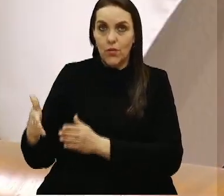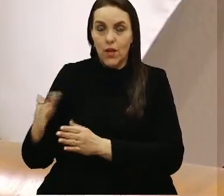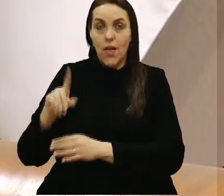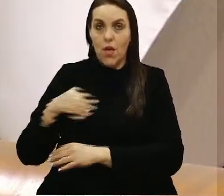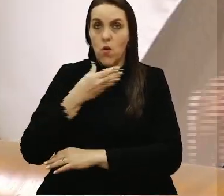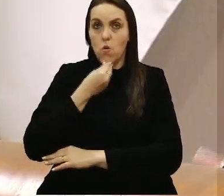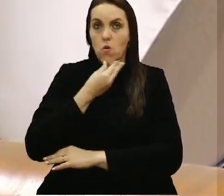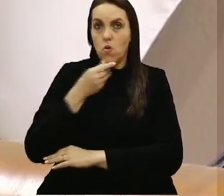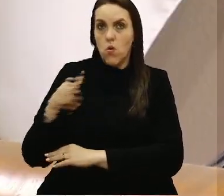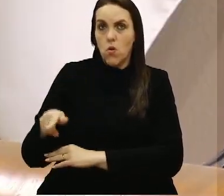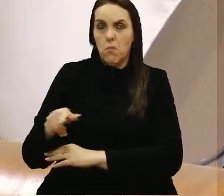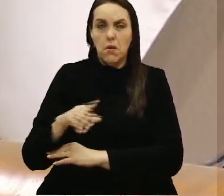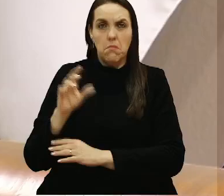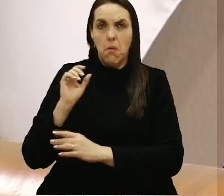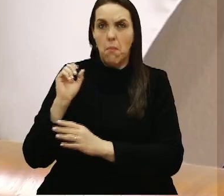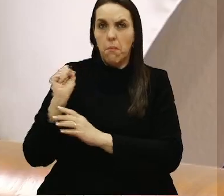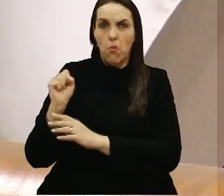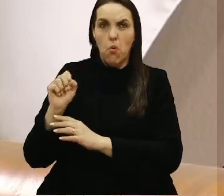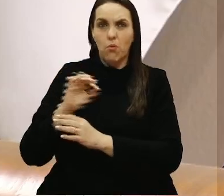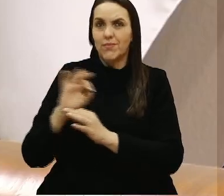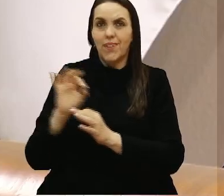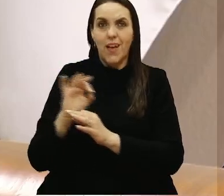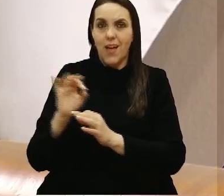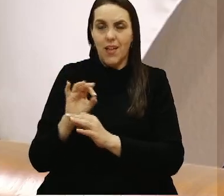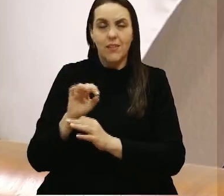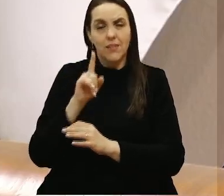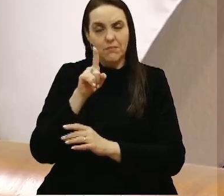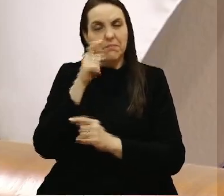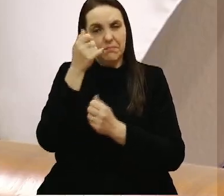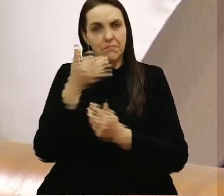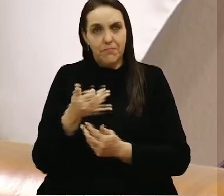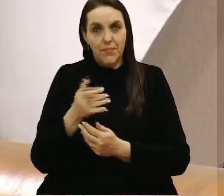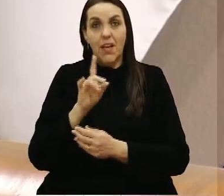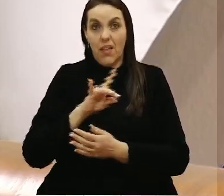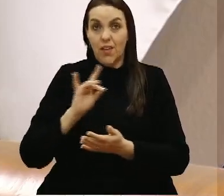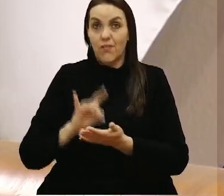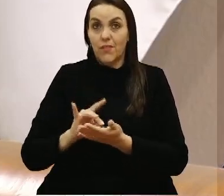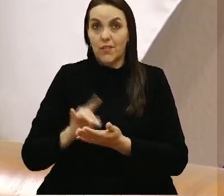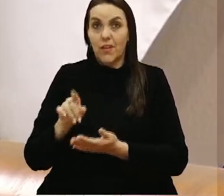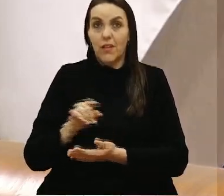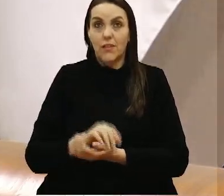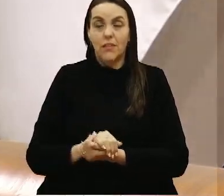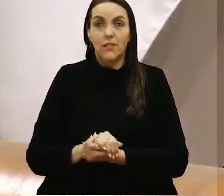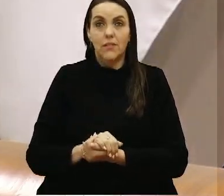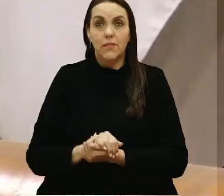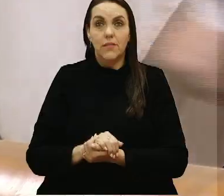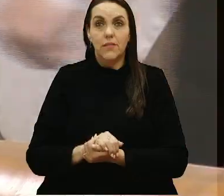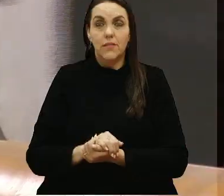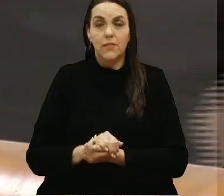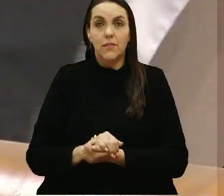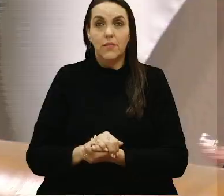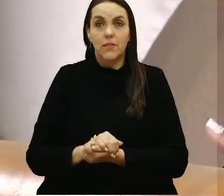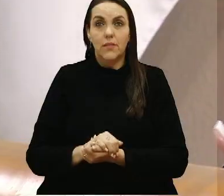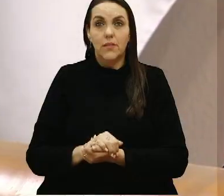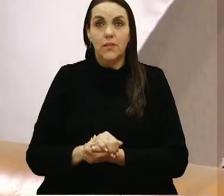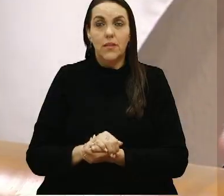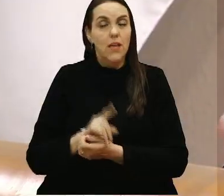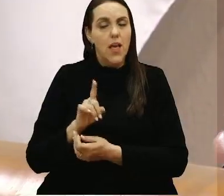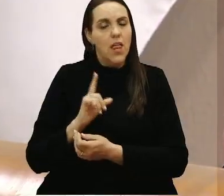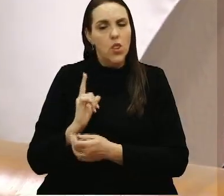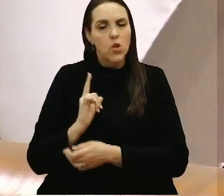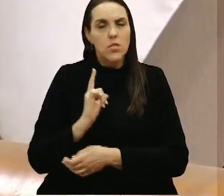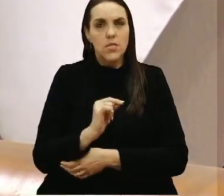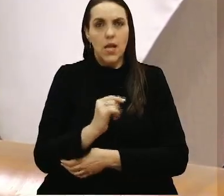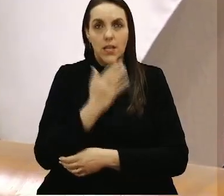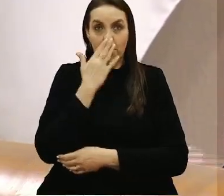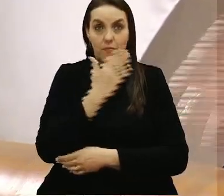homem, e não foi atacado. Realmente, o que o senhor traz aqui é verdadeiro, né? E ele não saía da frente